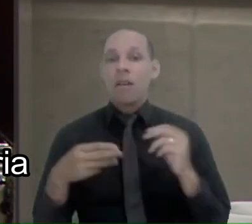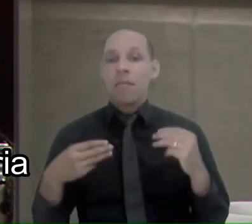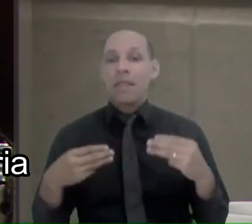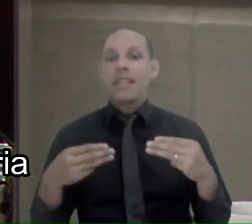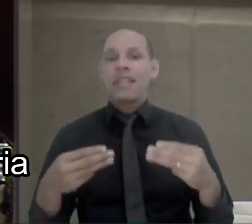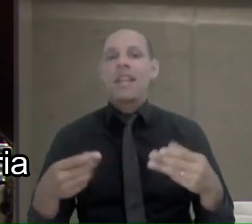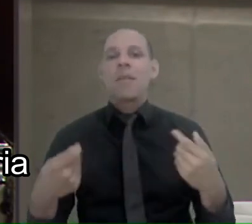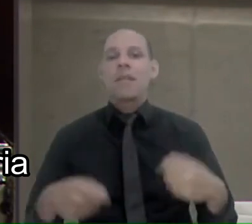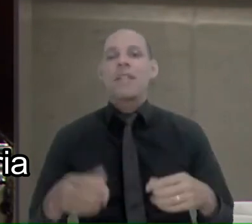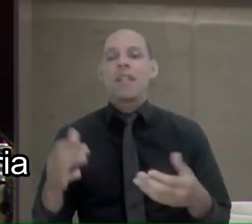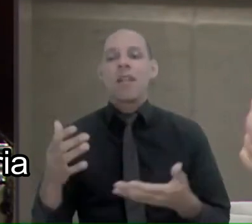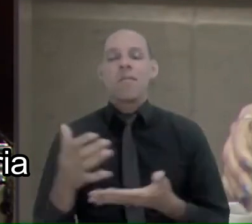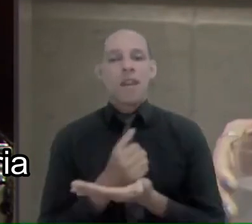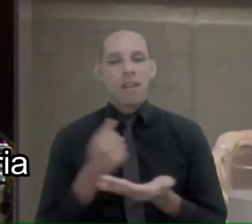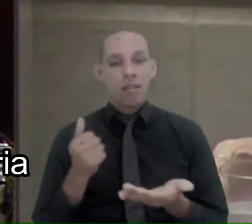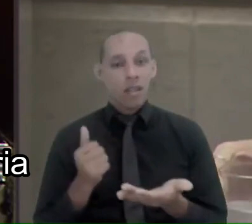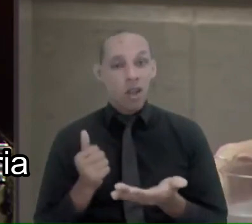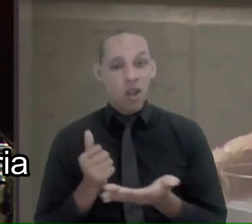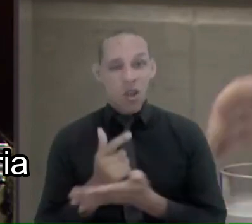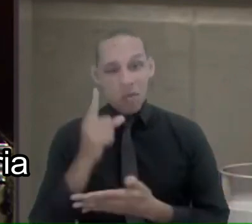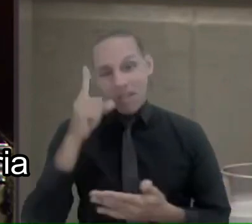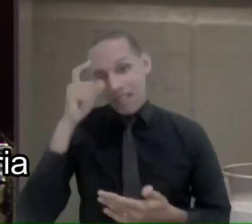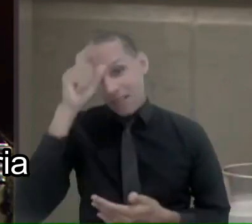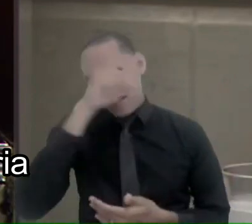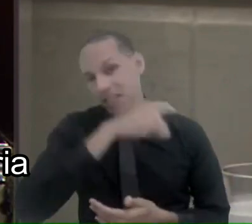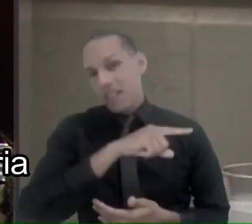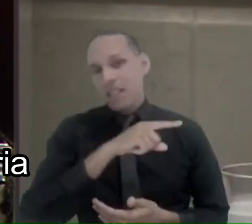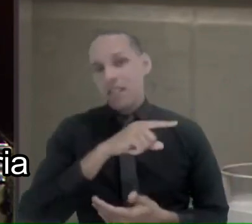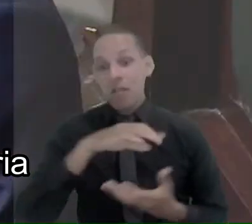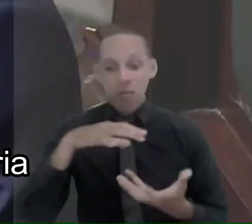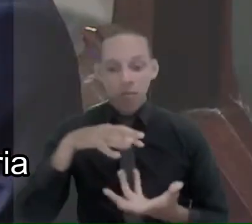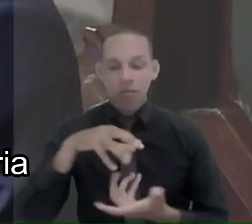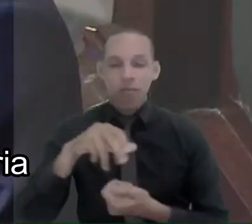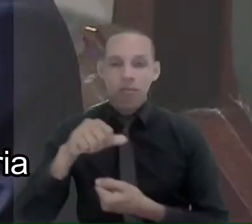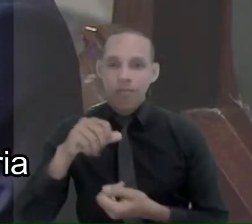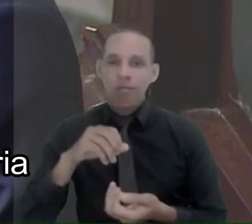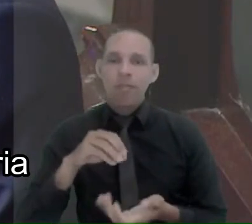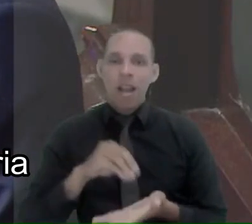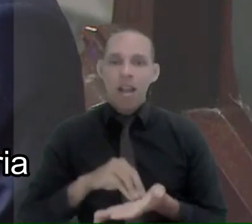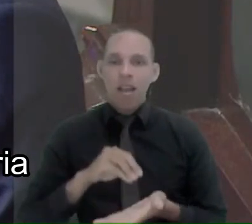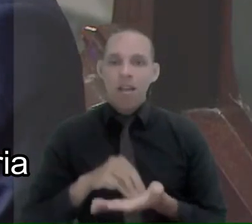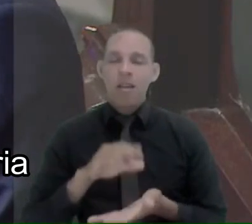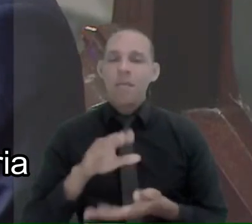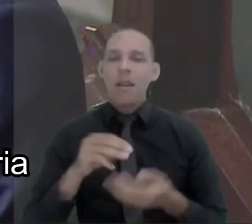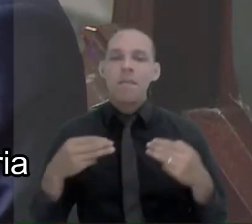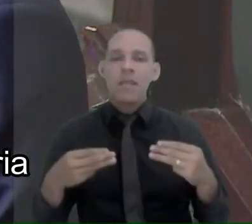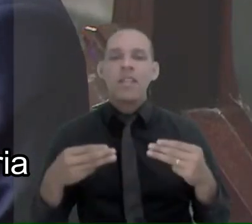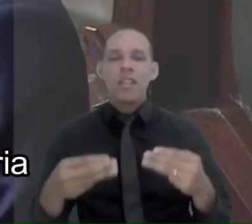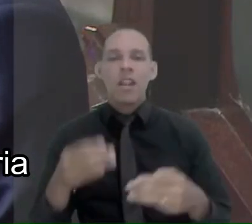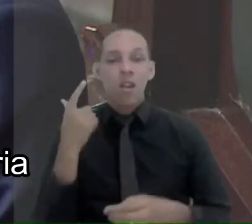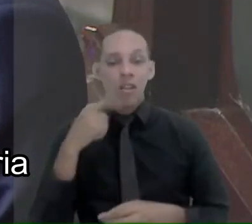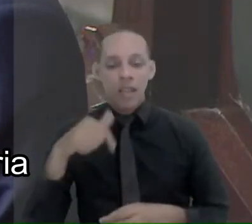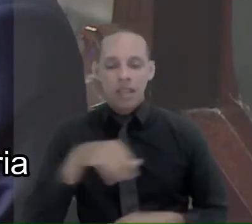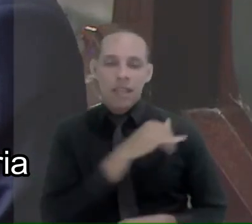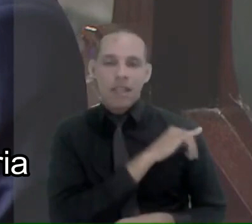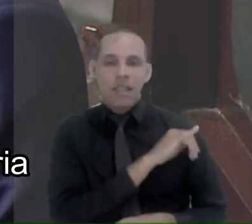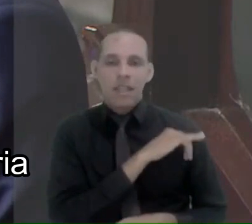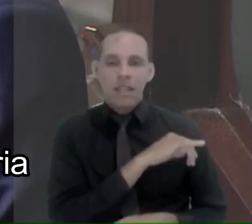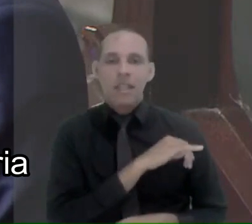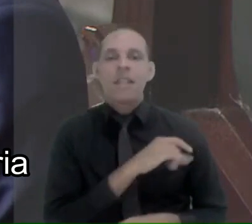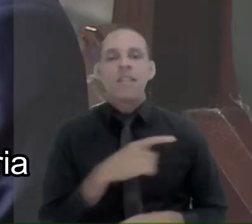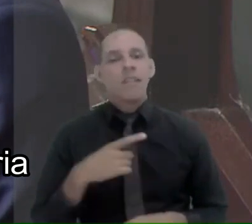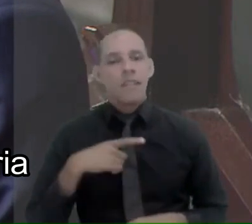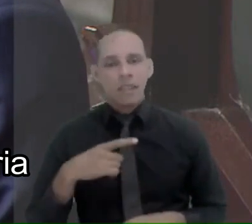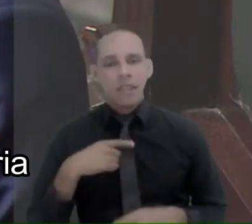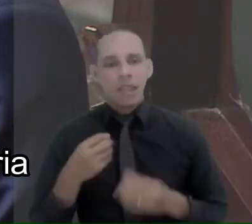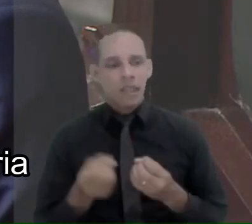uma dificuldade de compra a nível global, mas o Ministério tem conseguido manter o abastecimento do Rio de Janeiro e toda a logística de distribuição